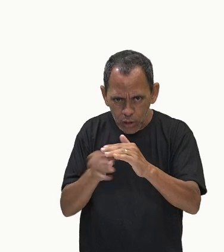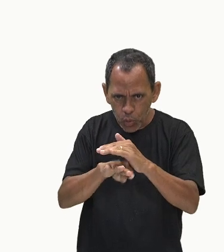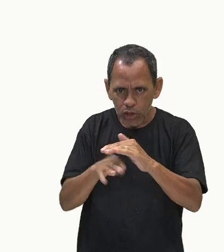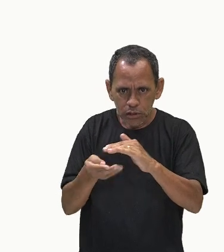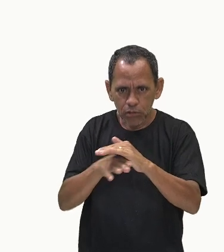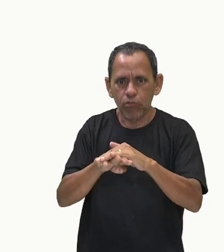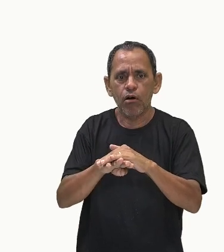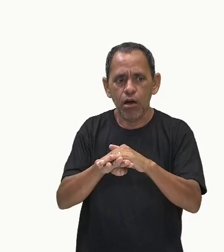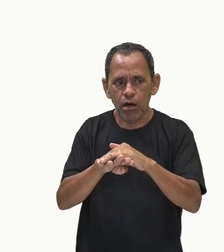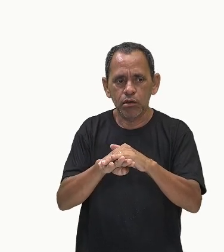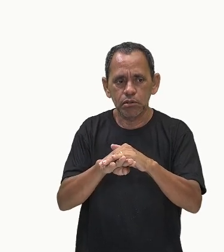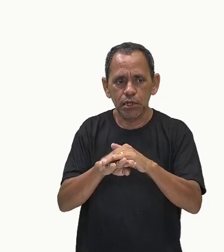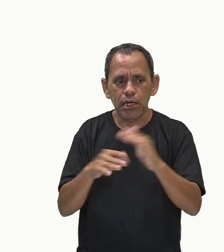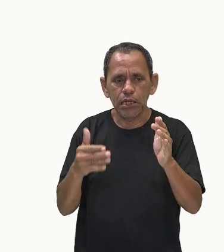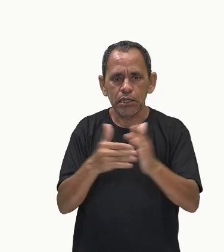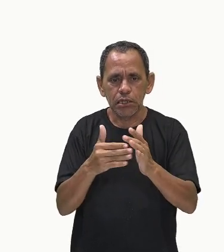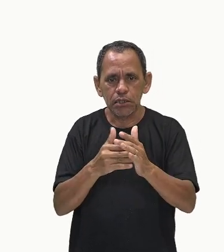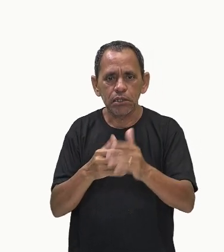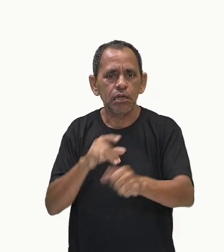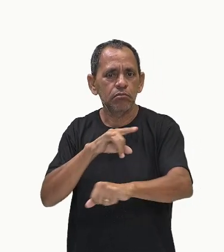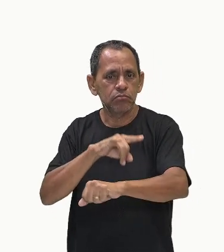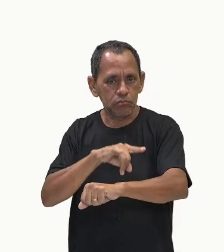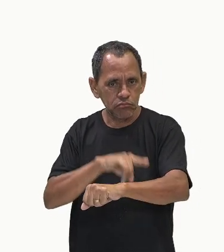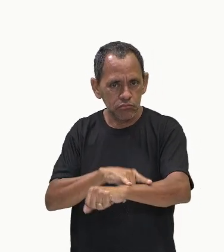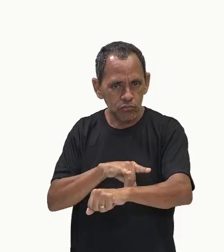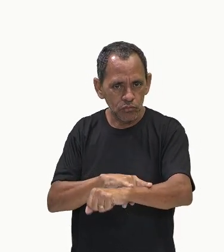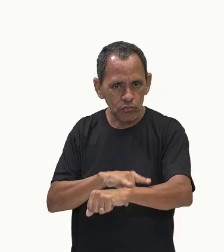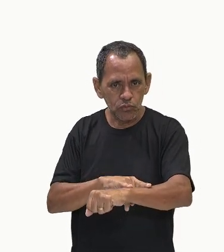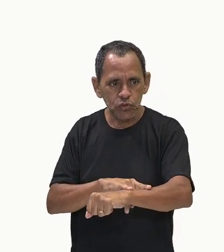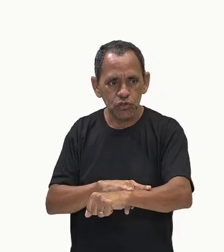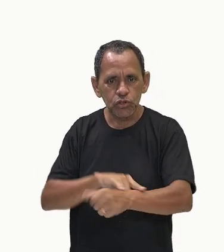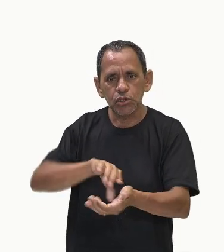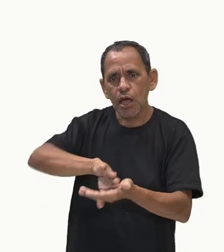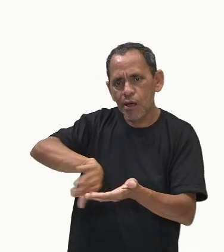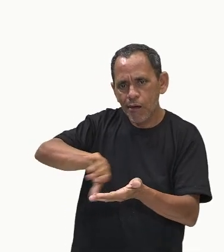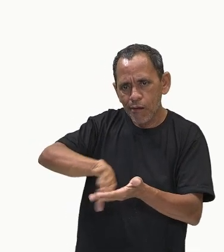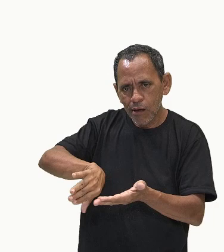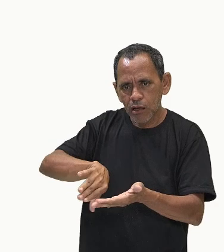a micção, a uretra